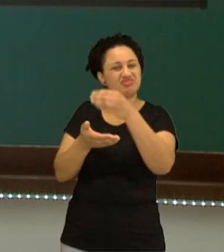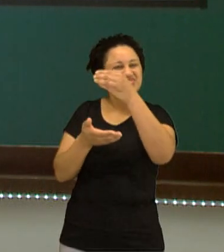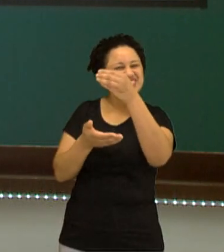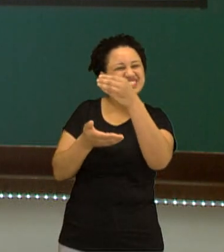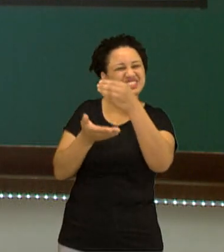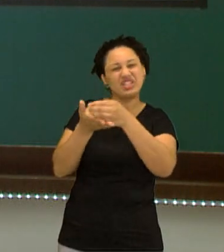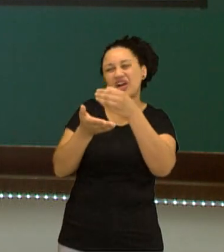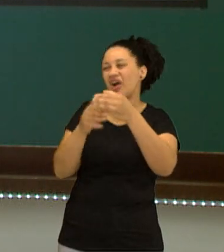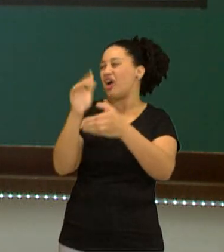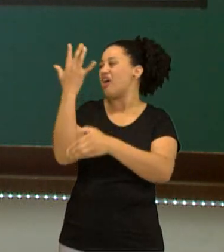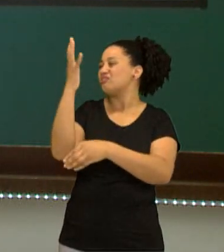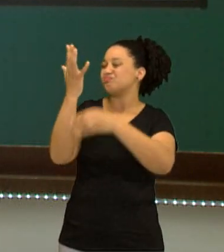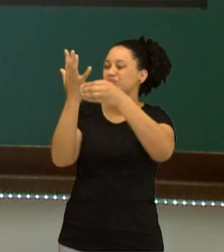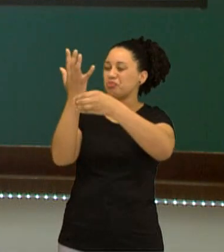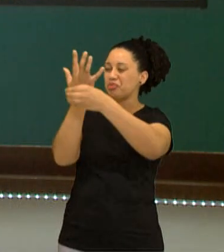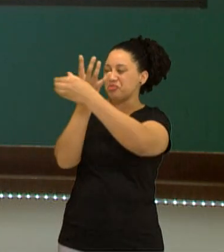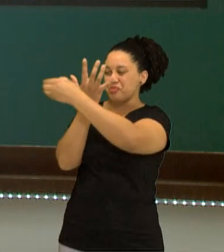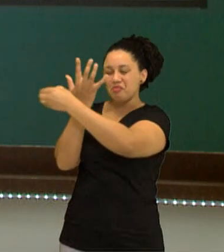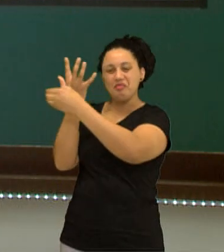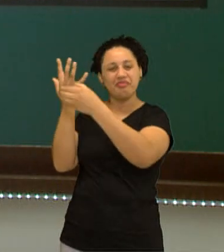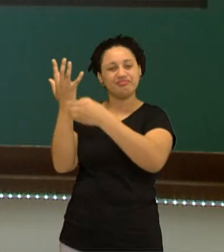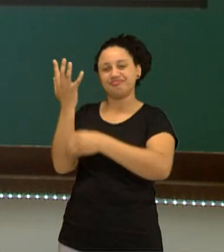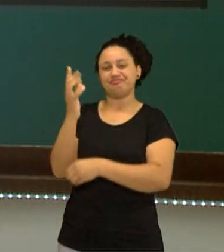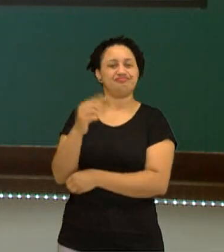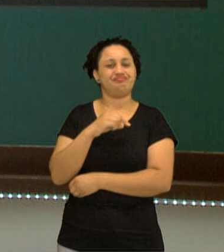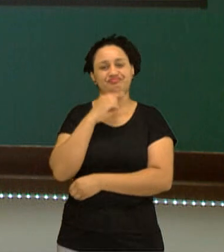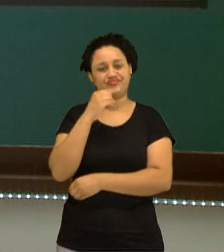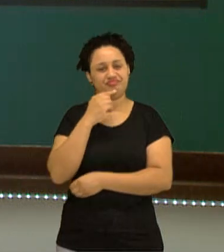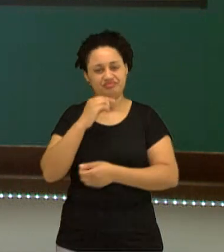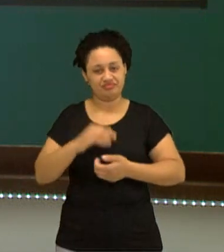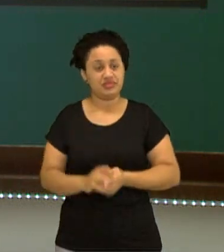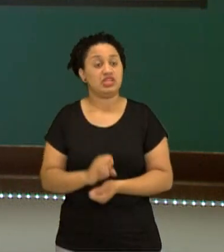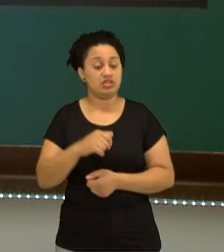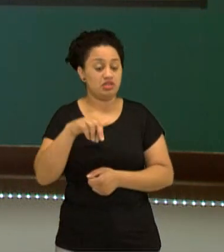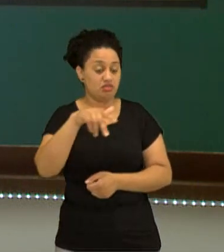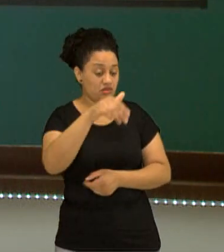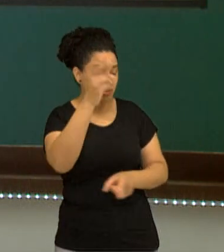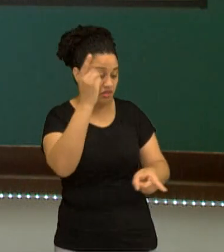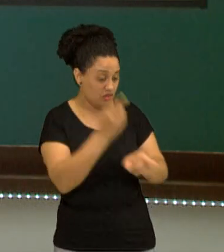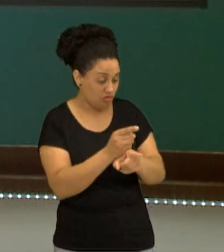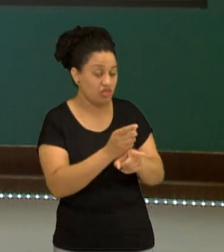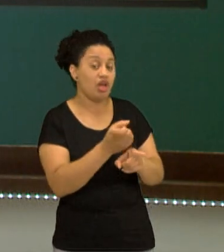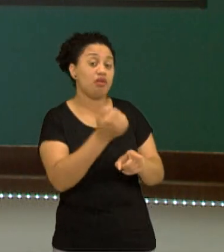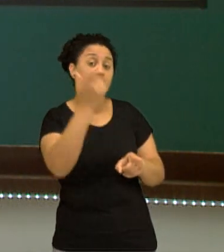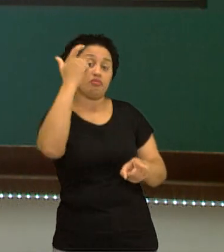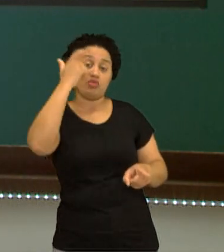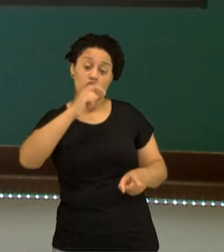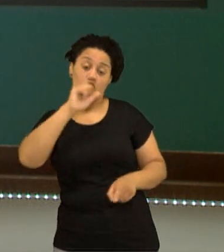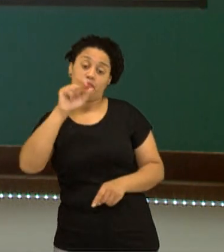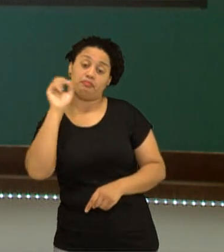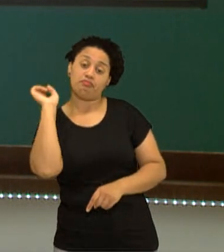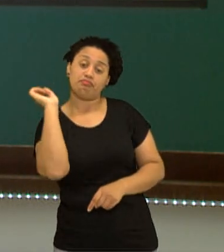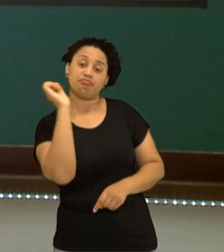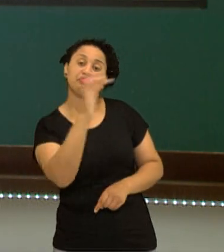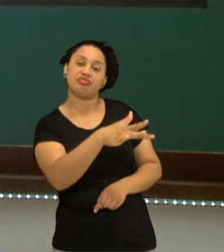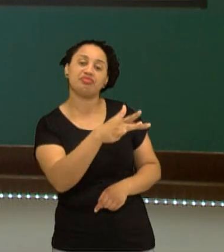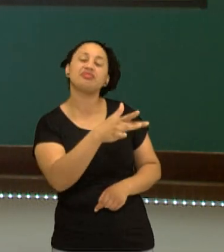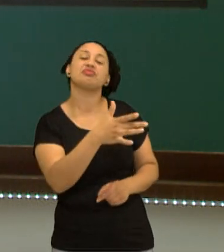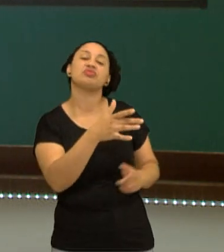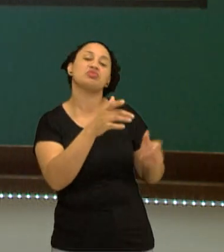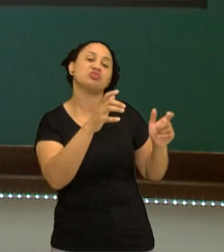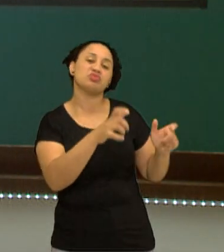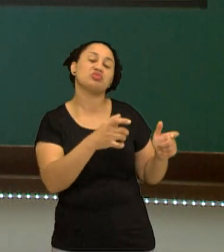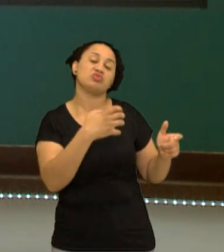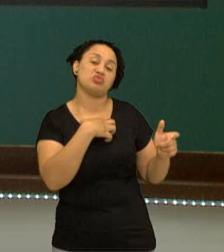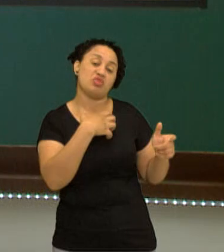potinho plástico. Se eu andar e encontrar, foi o homem que jogou, descartou esse